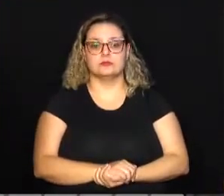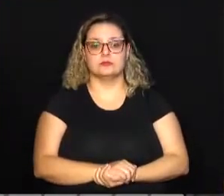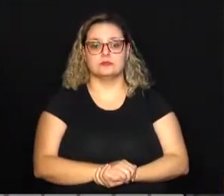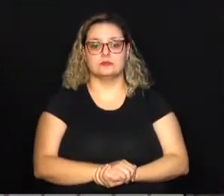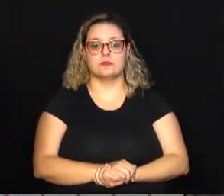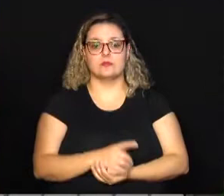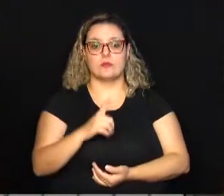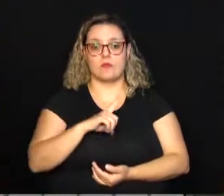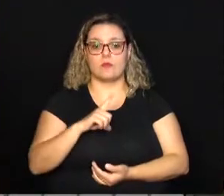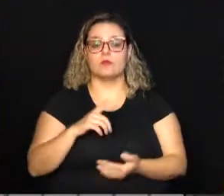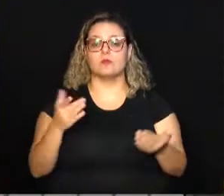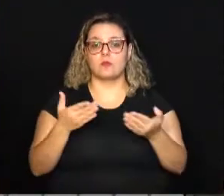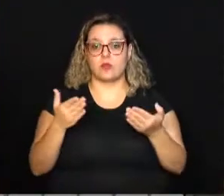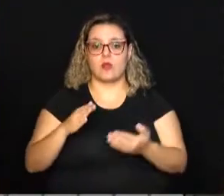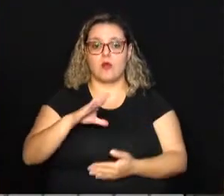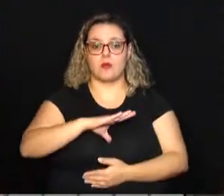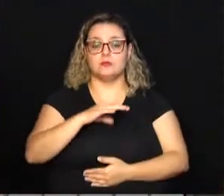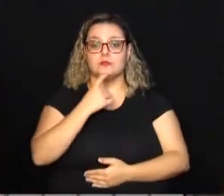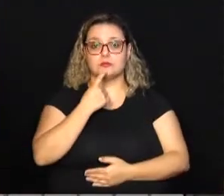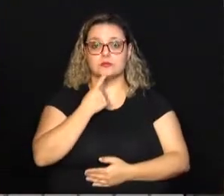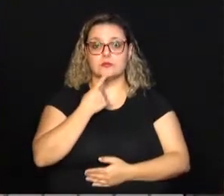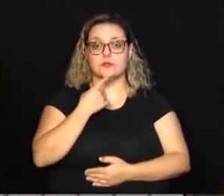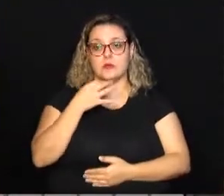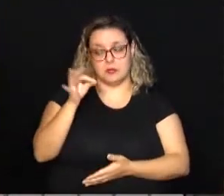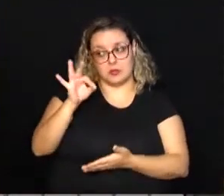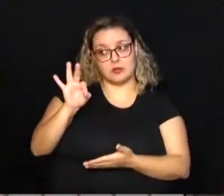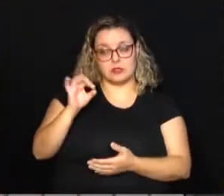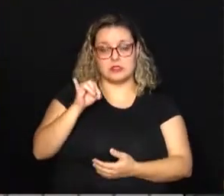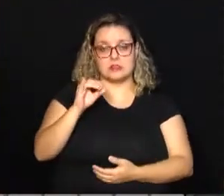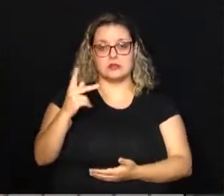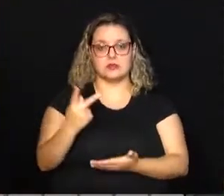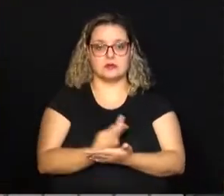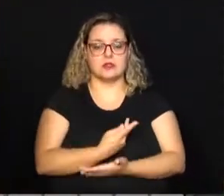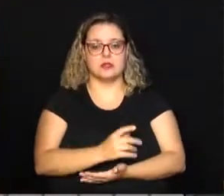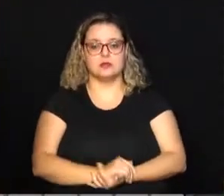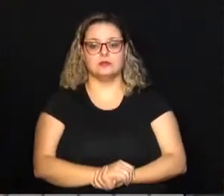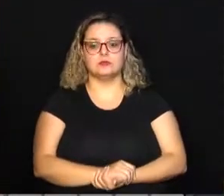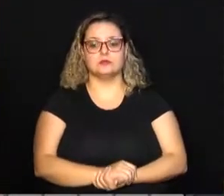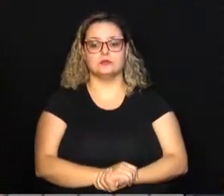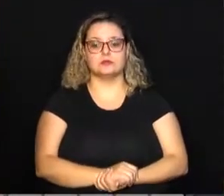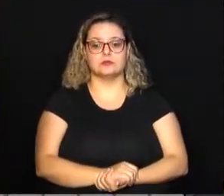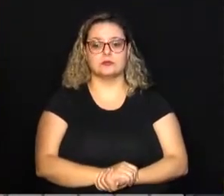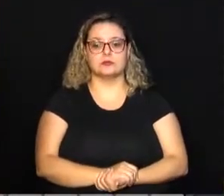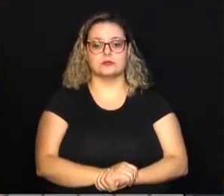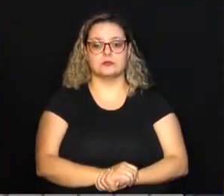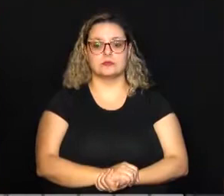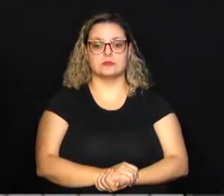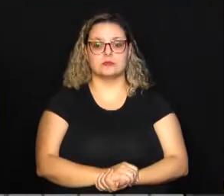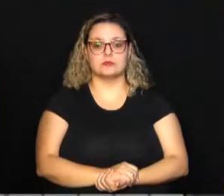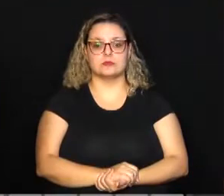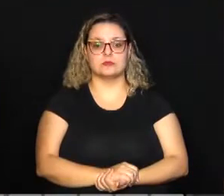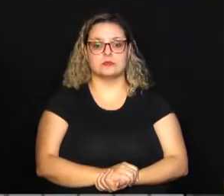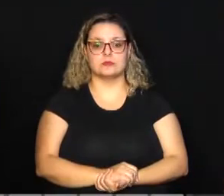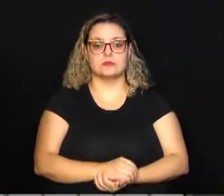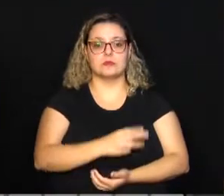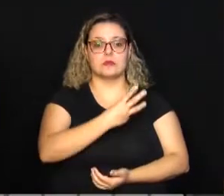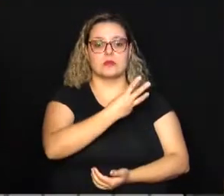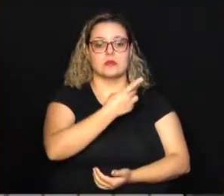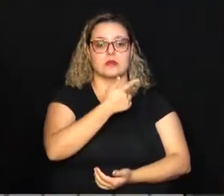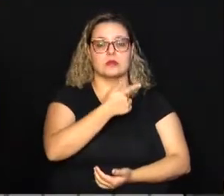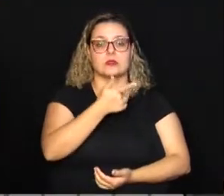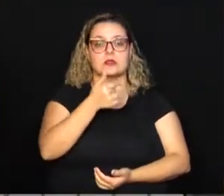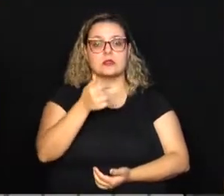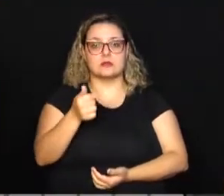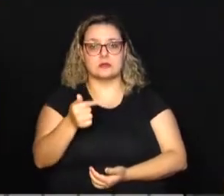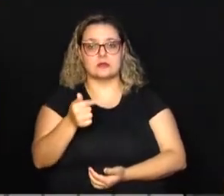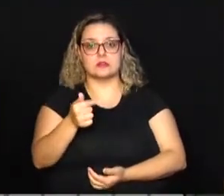hoje no município, o senhor me corrija se eu estiver errado, talvez já pela atuação de vocês, 327 leitos de